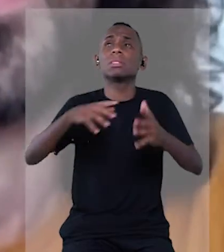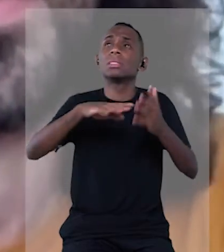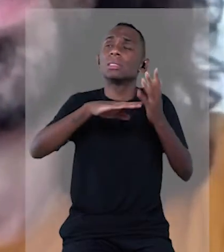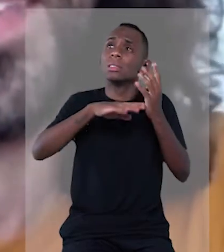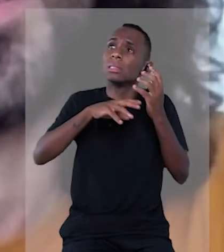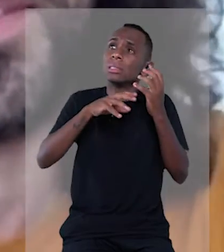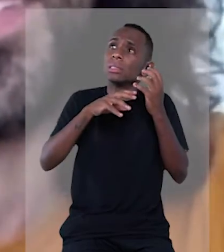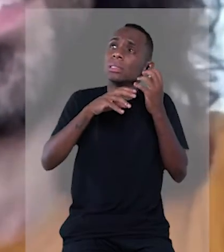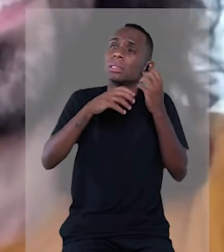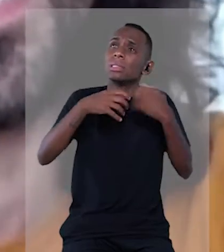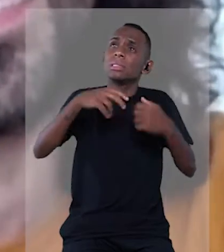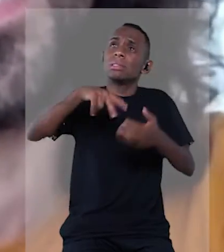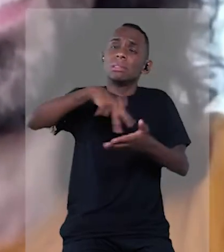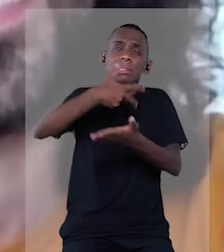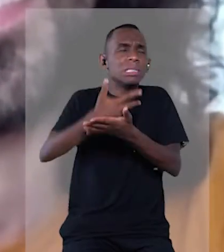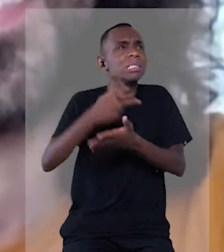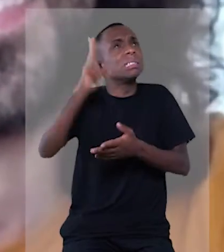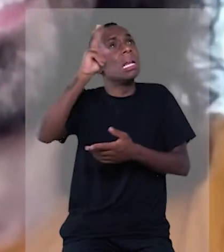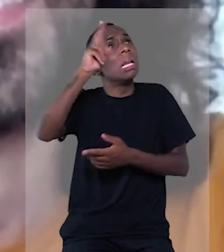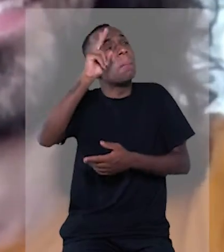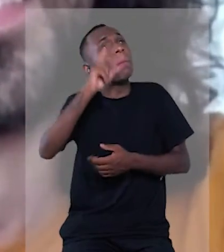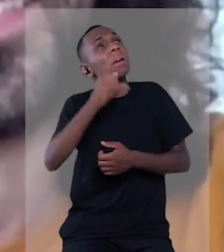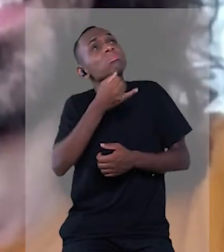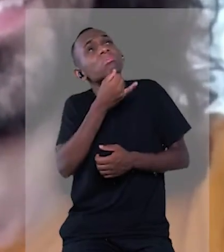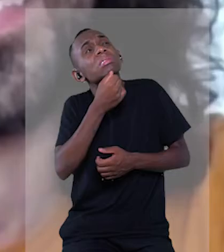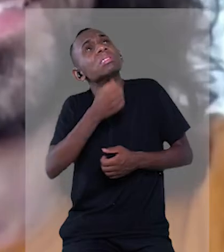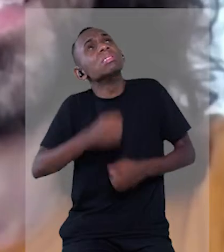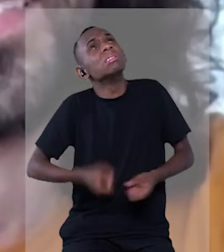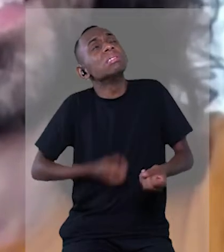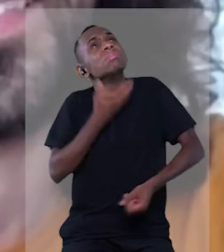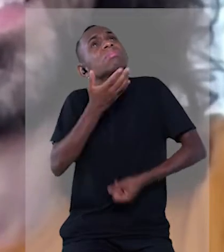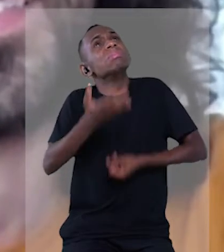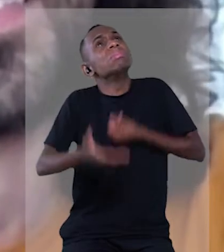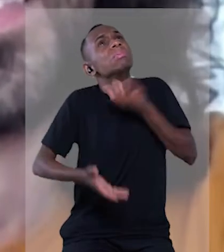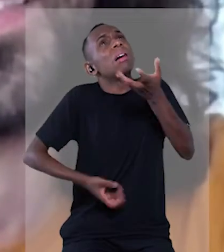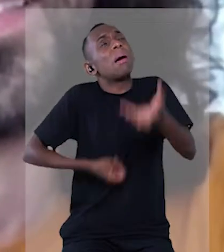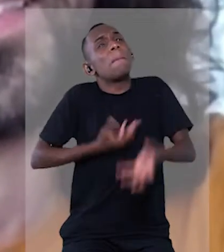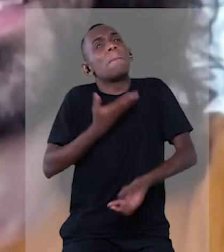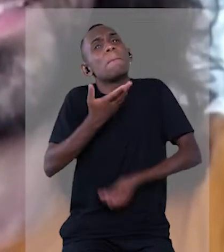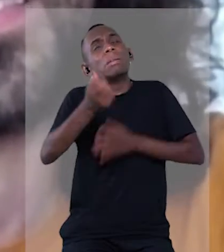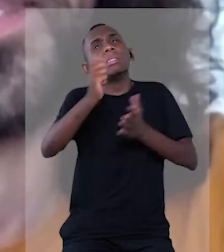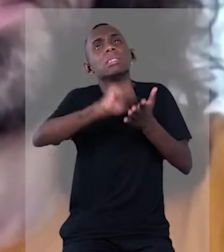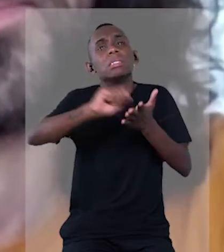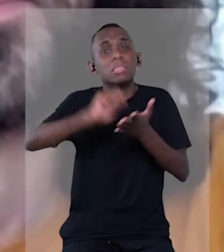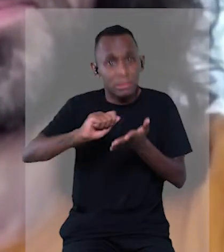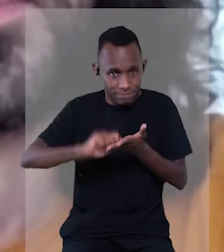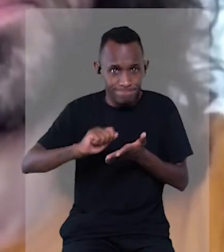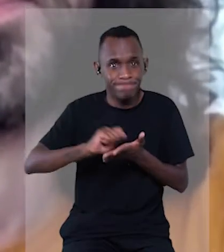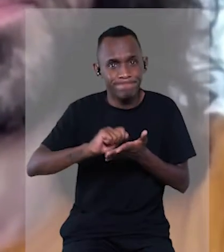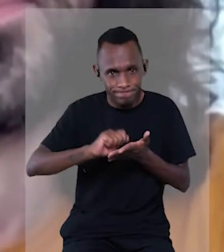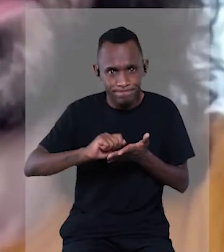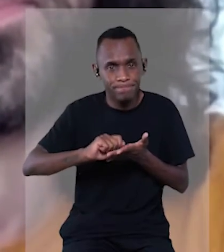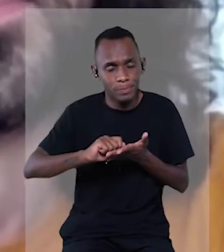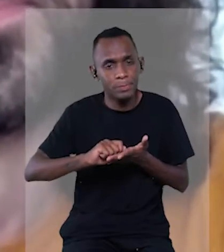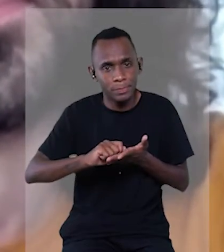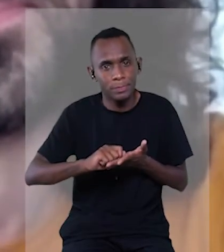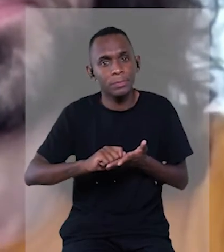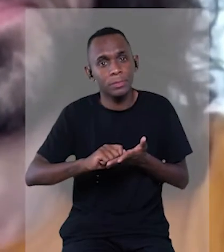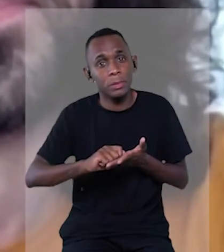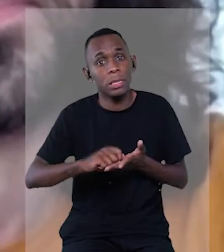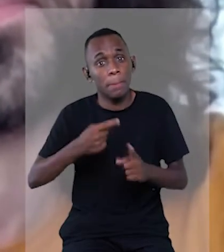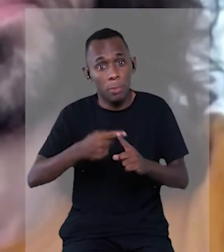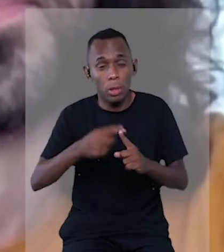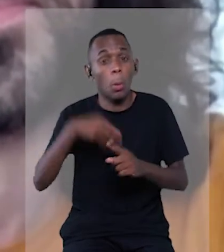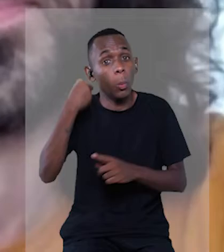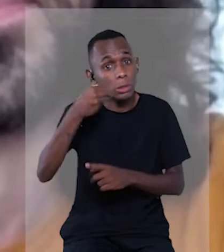triste, sabe? De lembrar, né? E de colocar para fora aquilo tudo que está aí dentro, né? Também uma escrita, né?